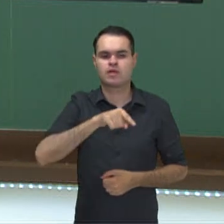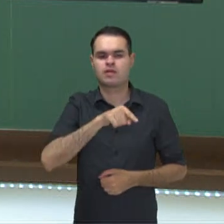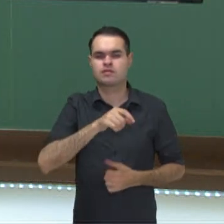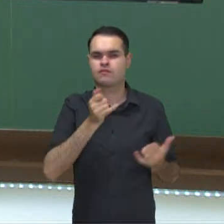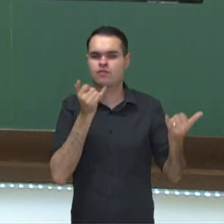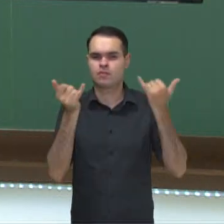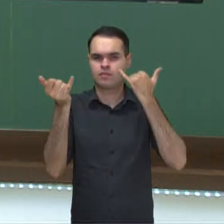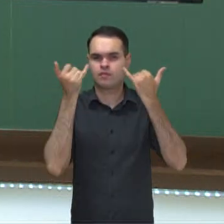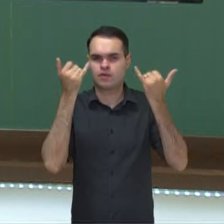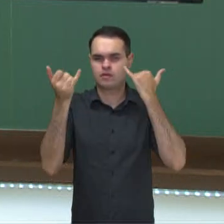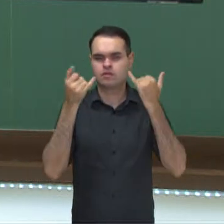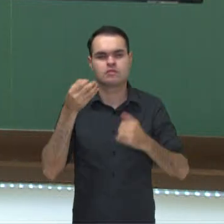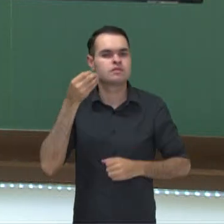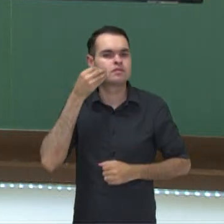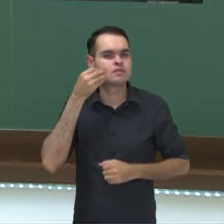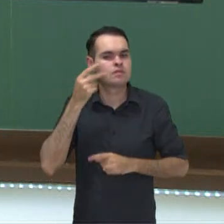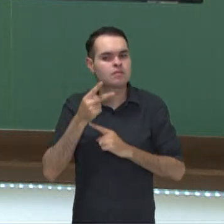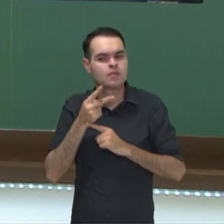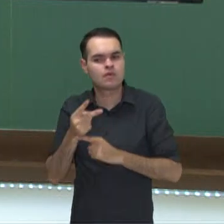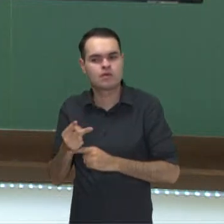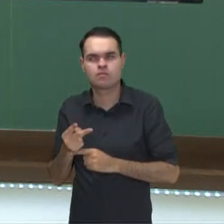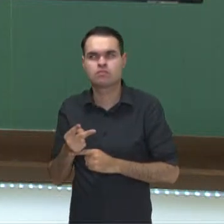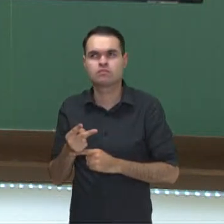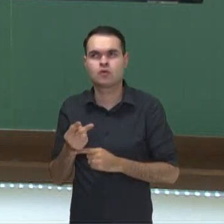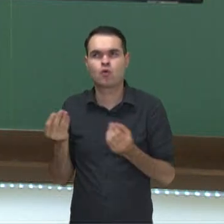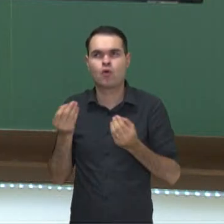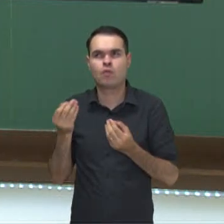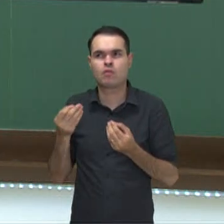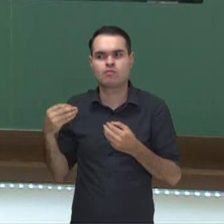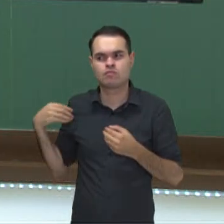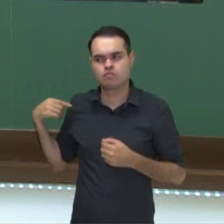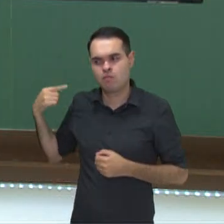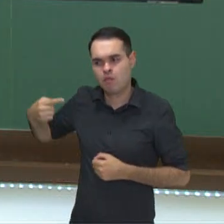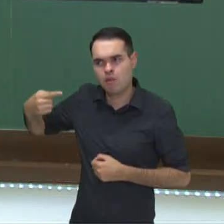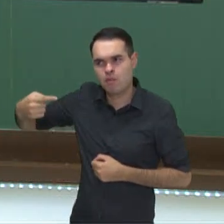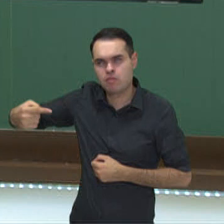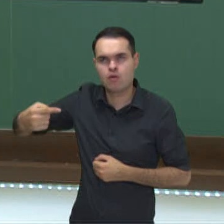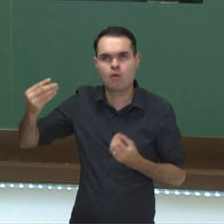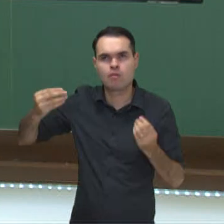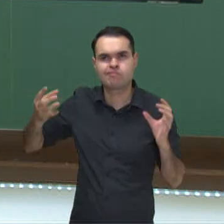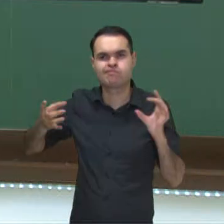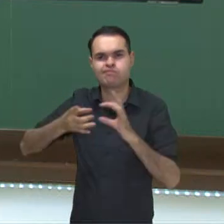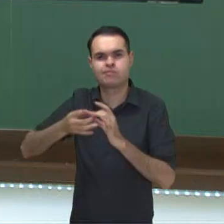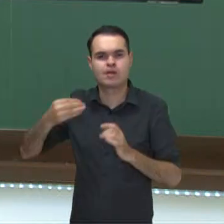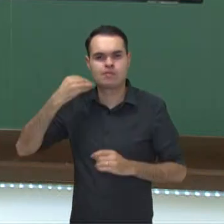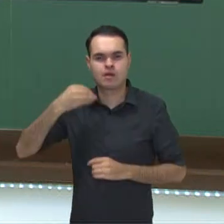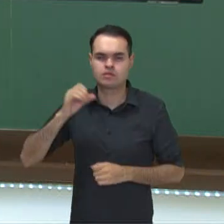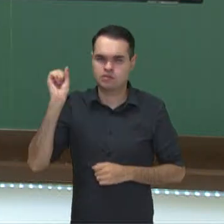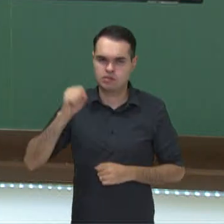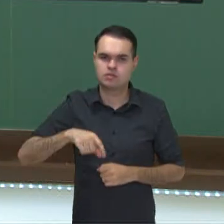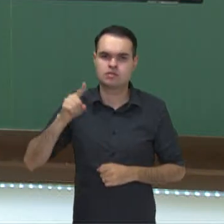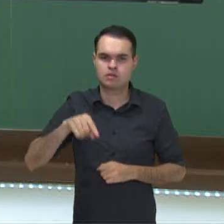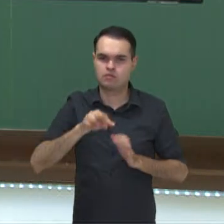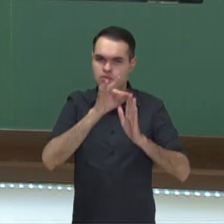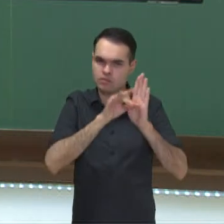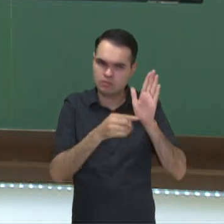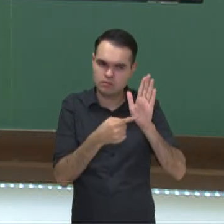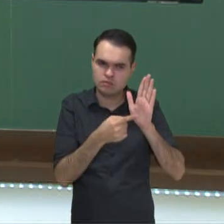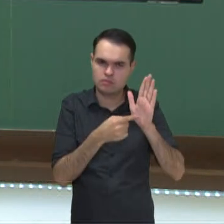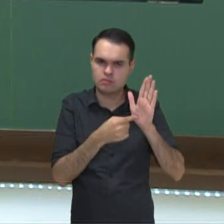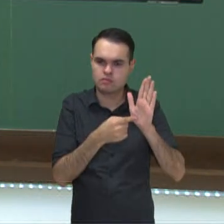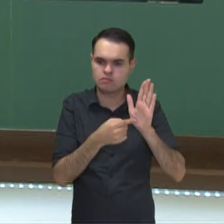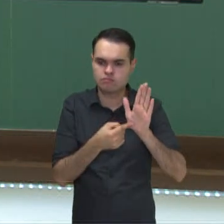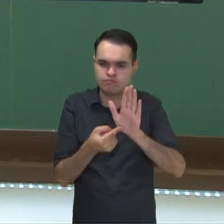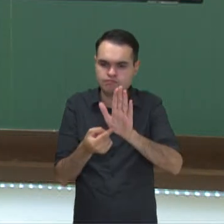informação, tentar procurar aquela informação no seu dia a dia, nas suas experiências. Então, sim, é um texto de mais